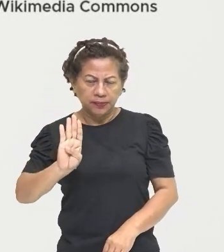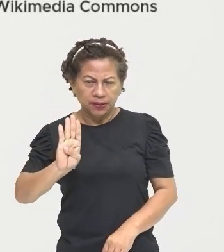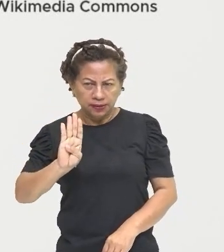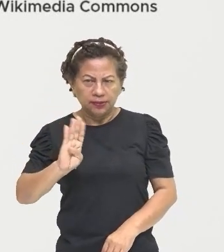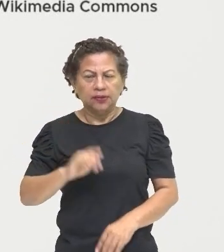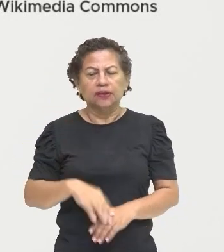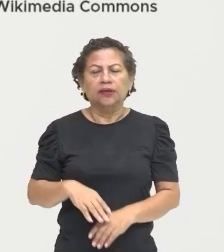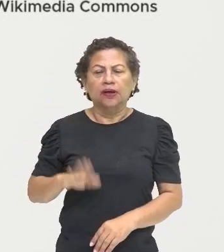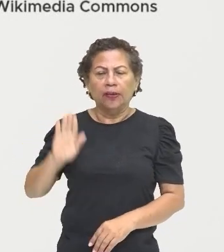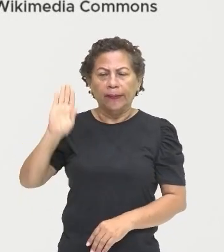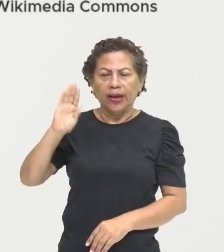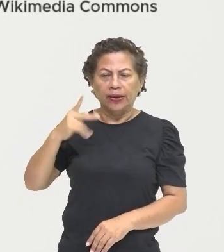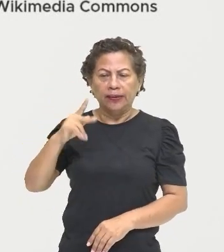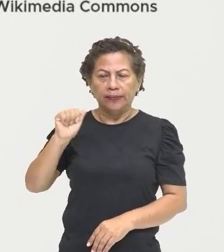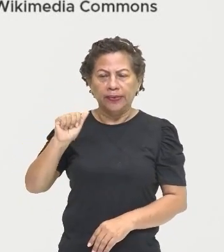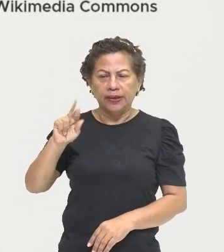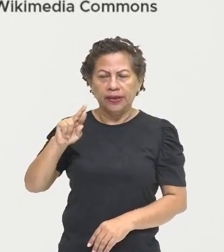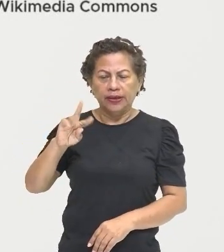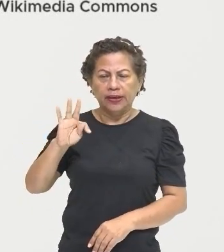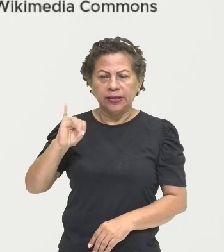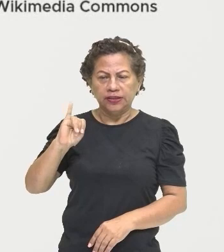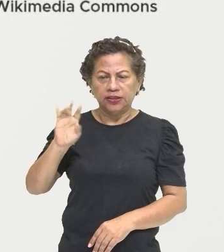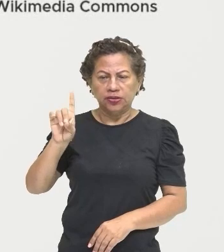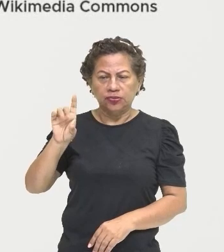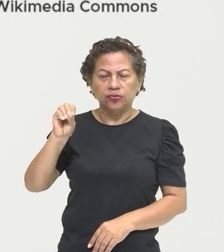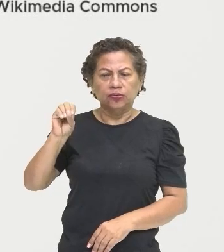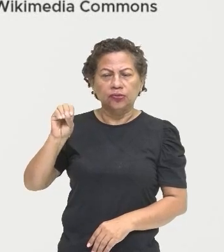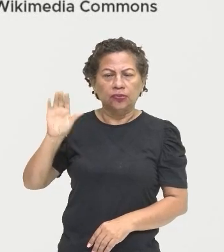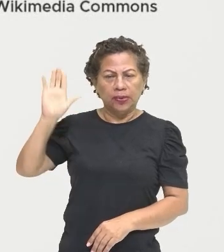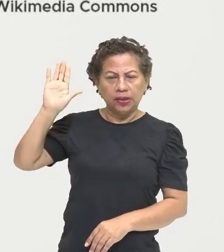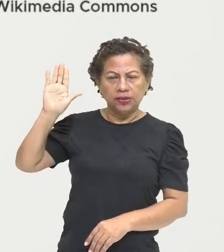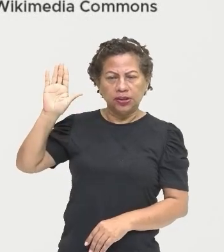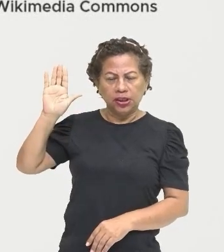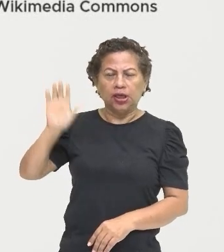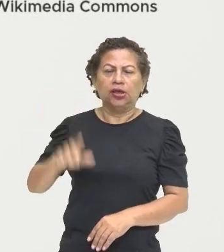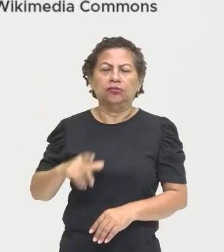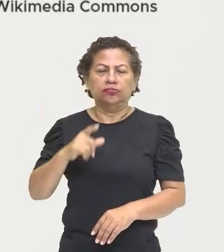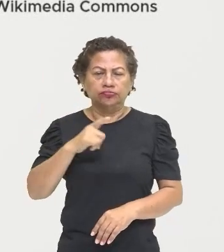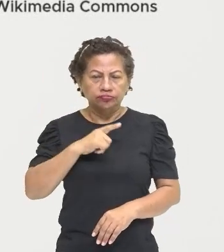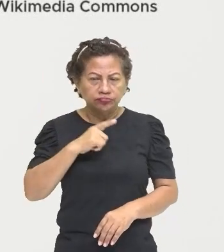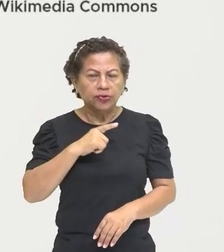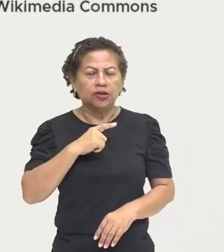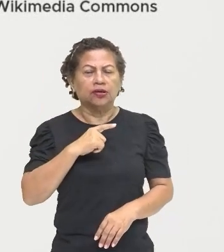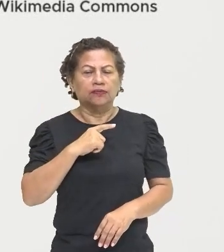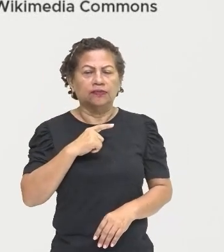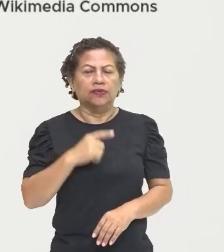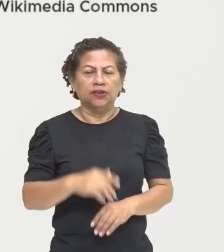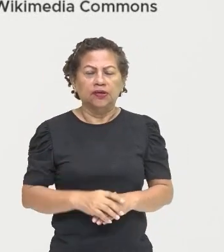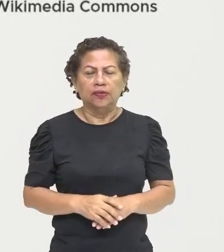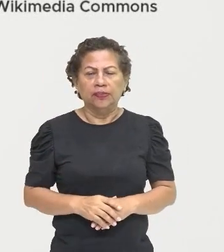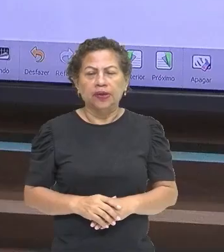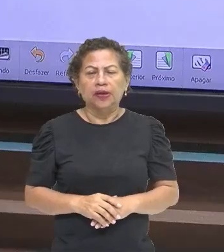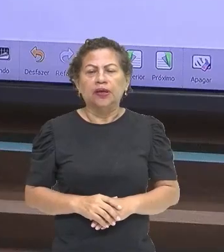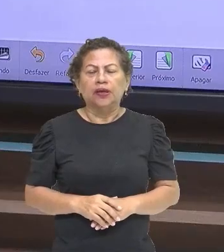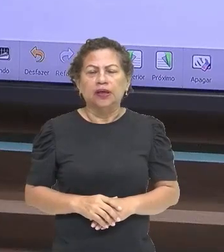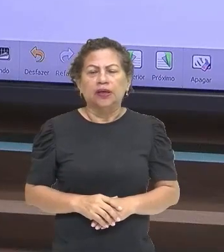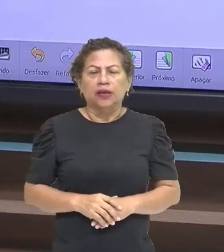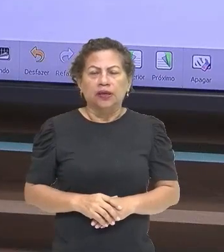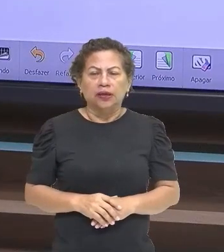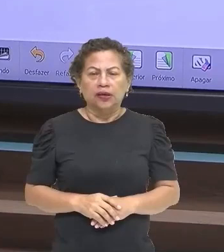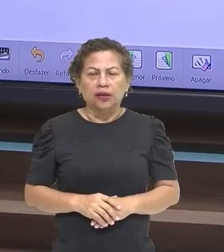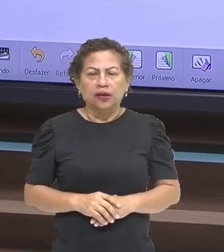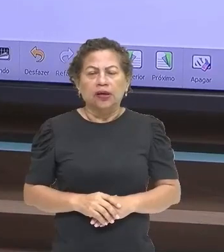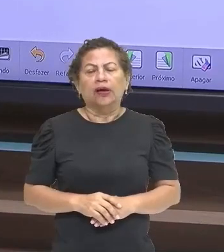elas conseguiram, apesar da gente ter elas se organizando de forma setorial, de forma regional, elas